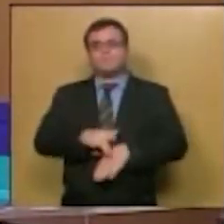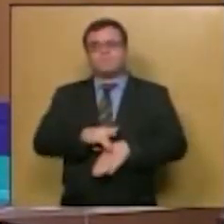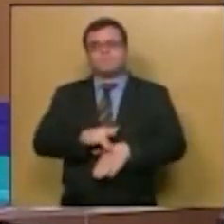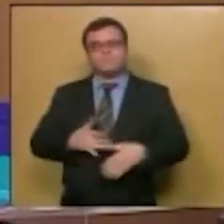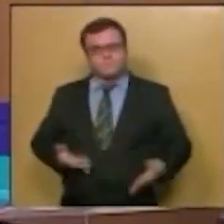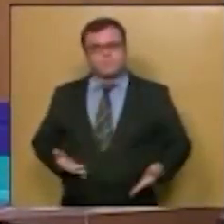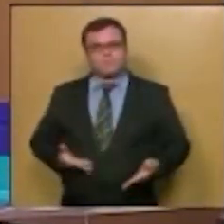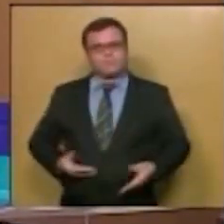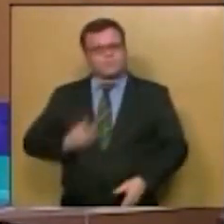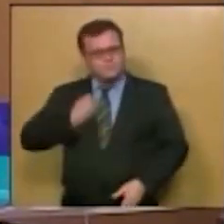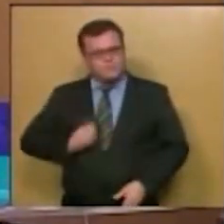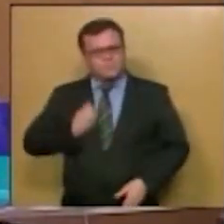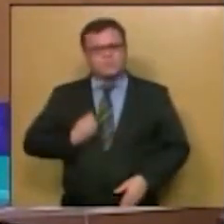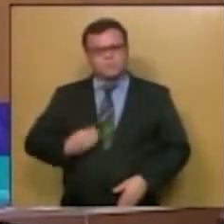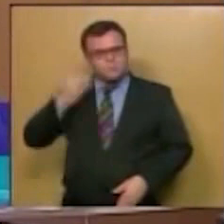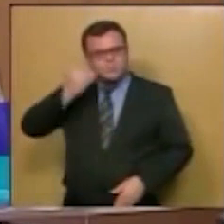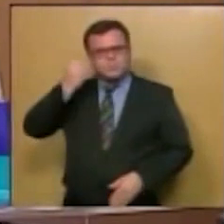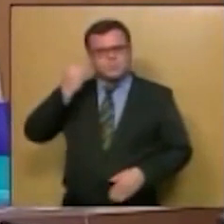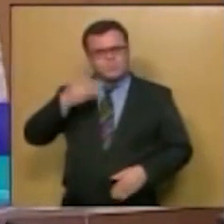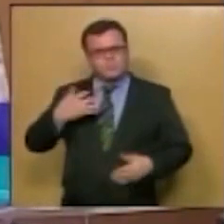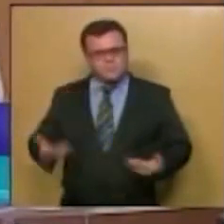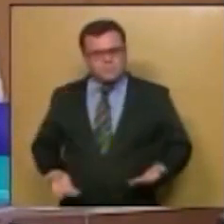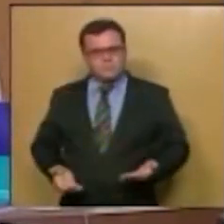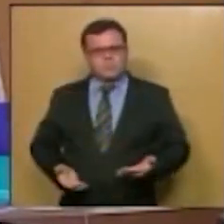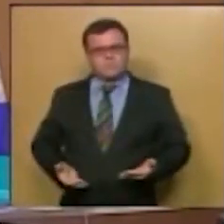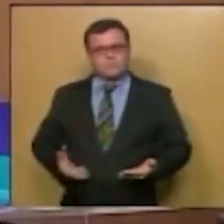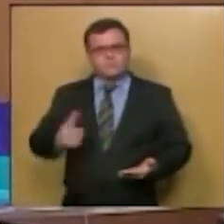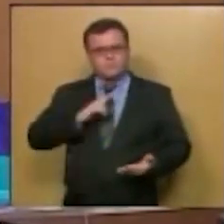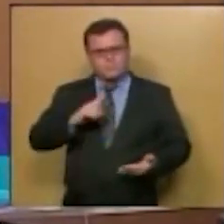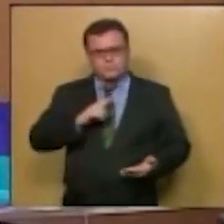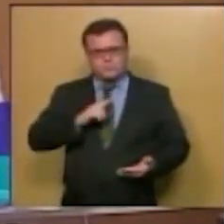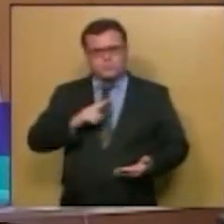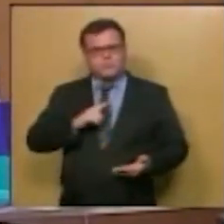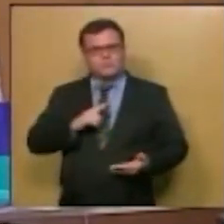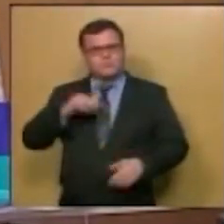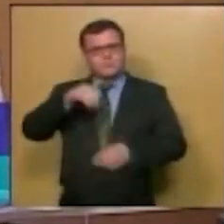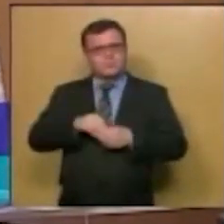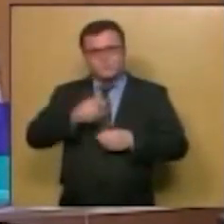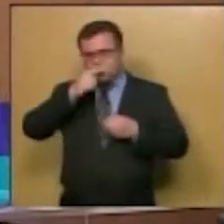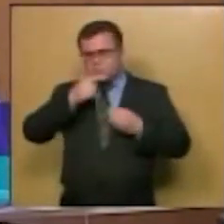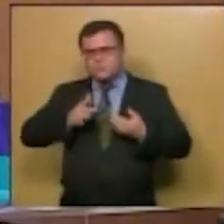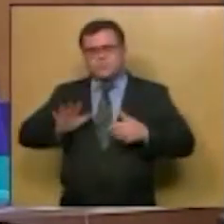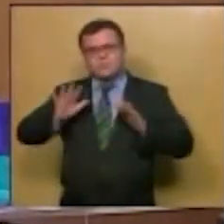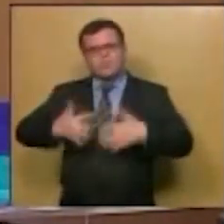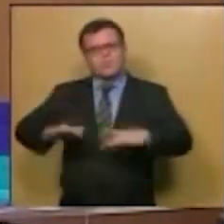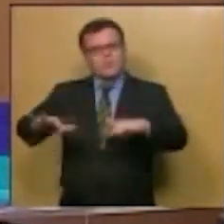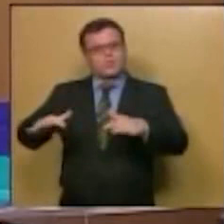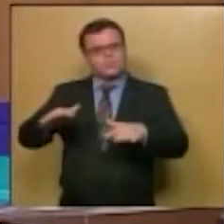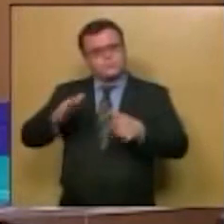aba tross na loser na tua de um barco à deriva onde está